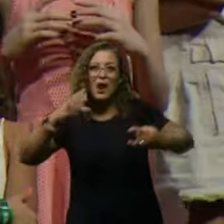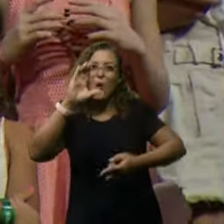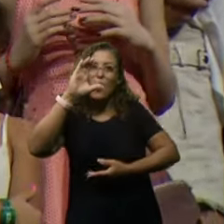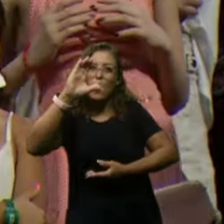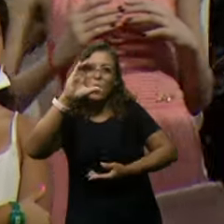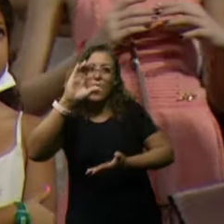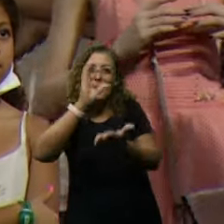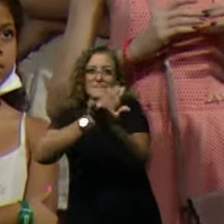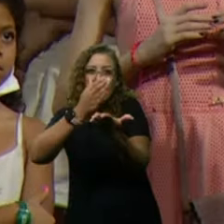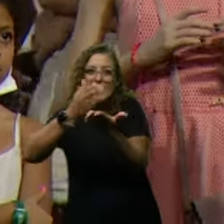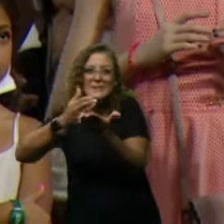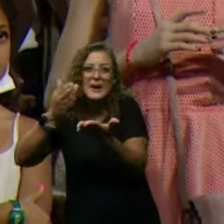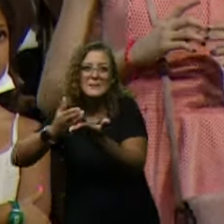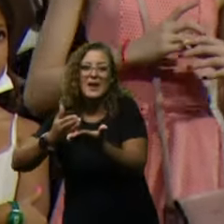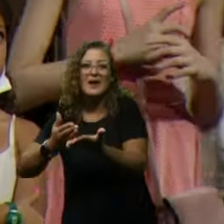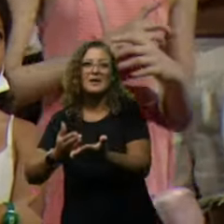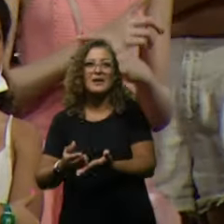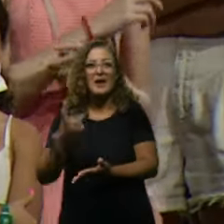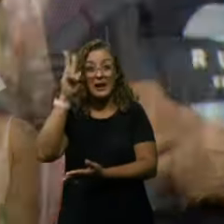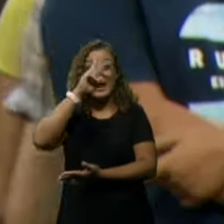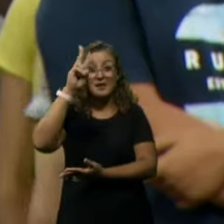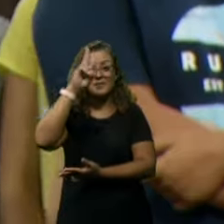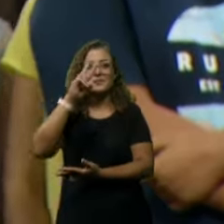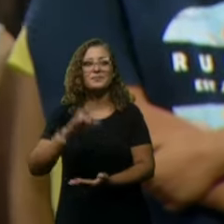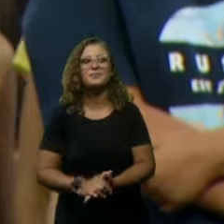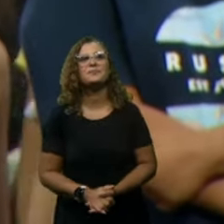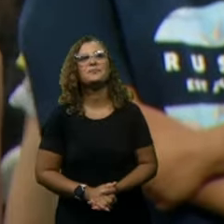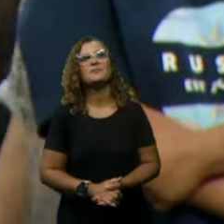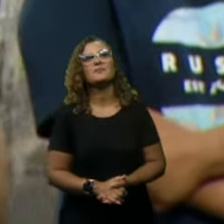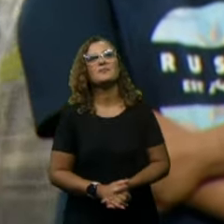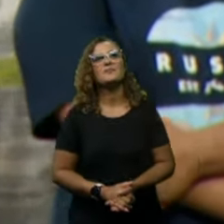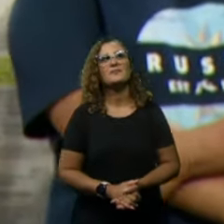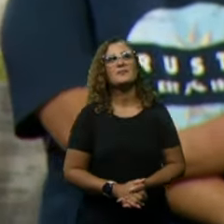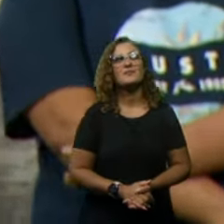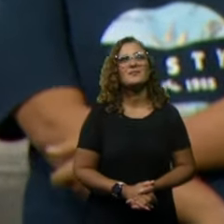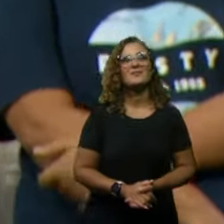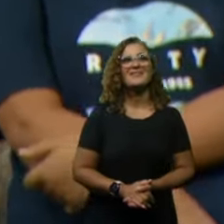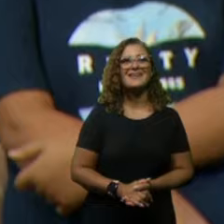tu paga aquilo eu vou quando tu passa para outro é